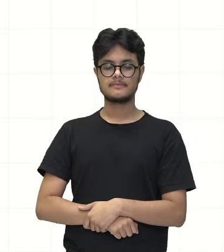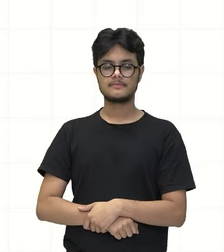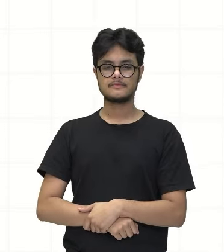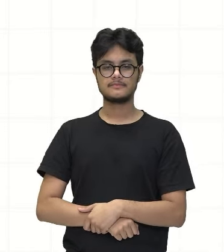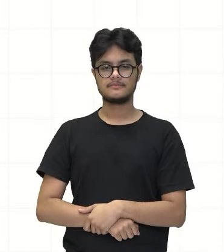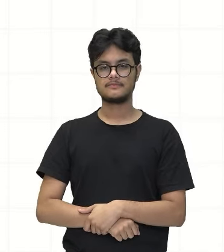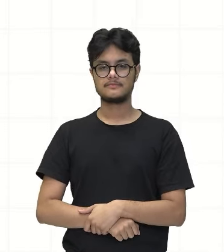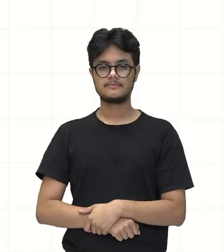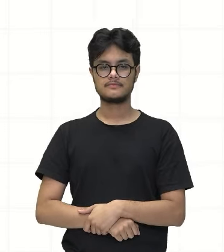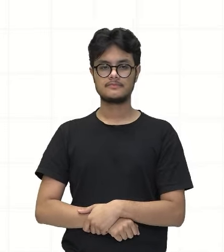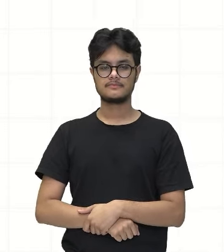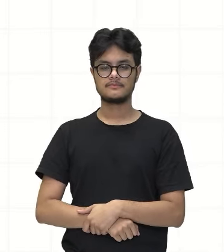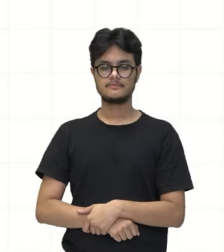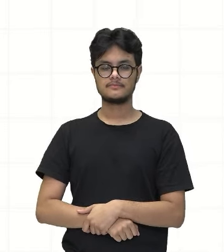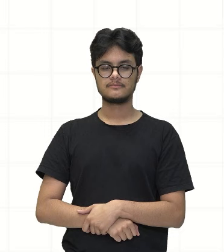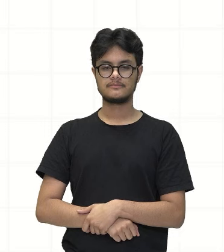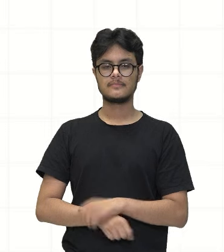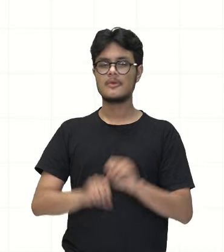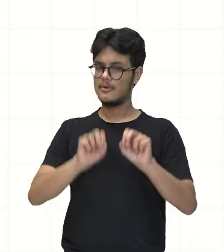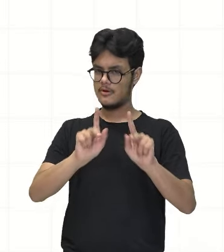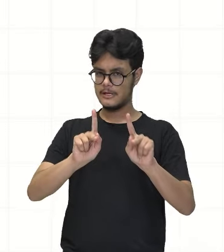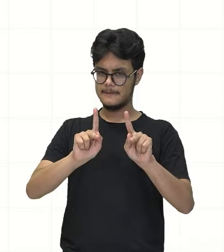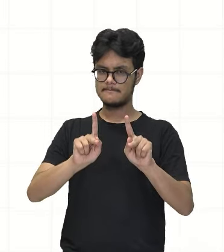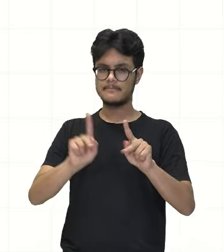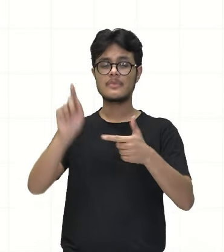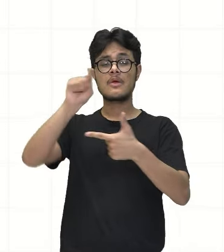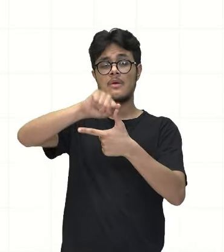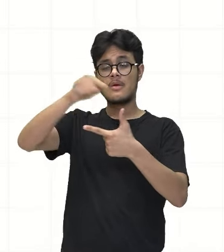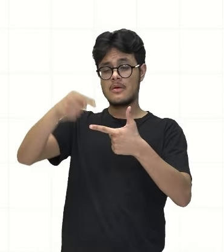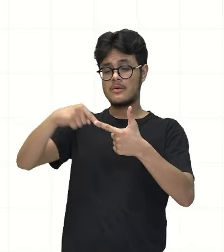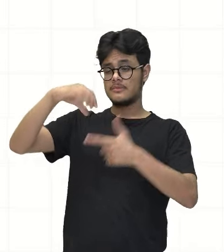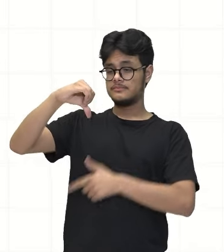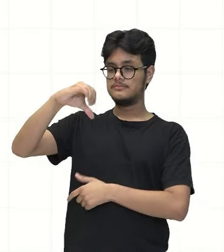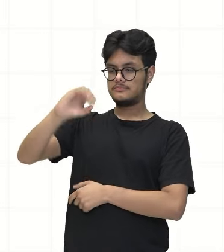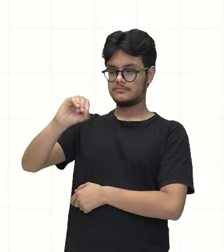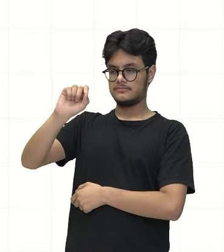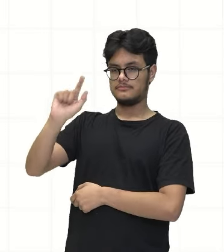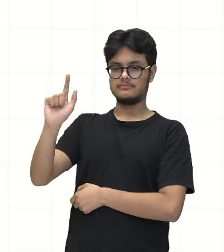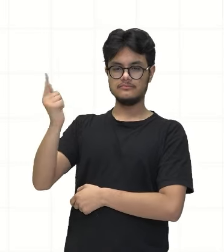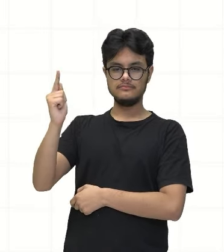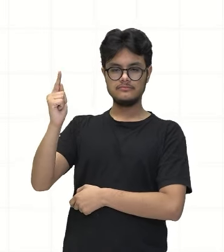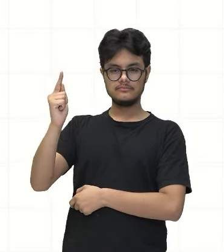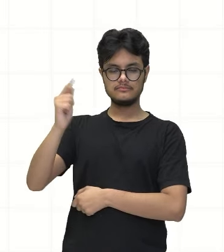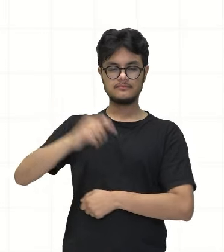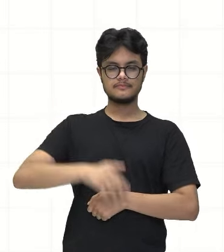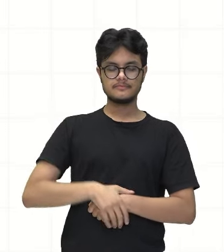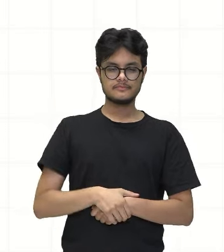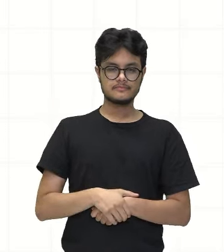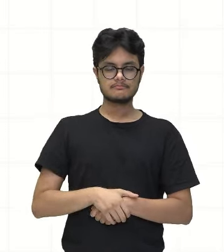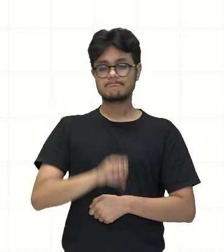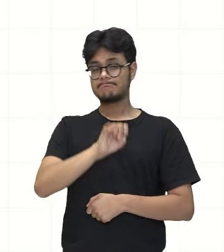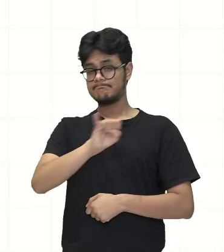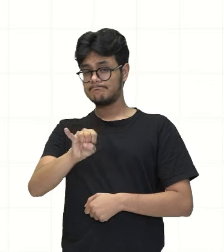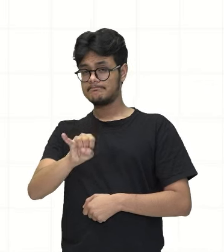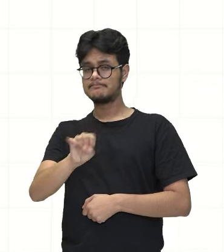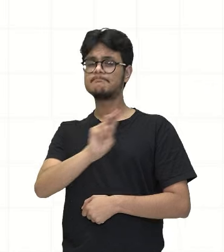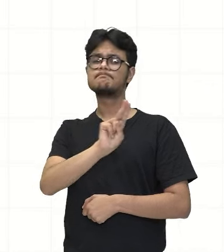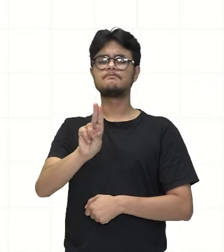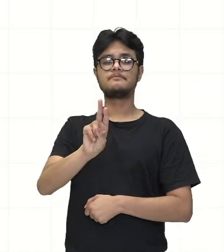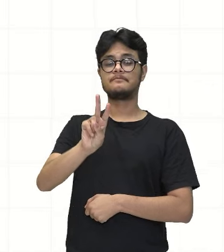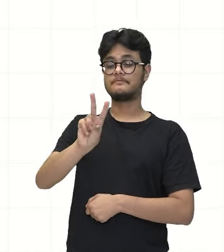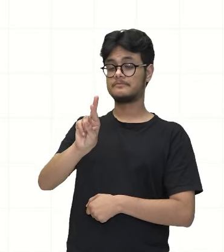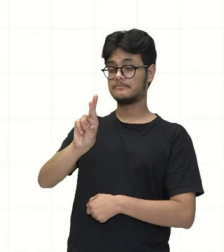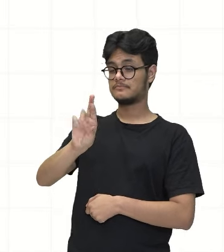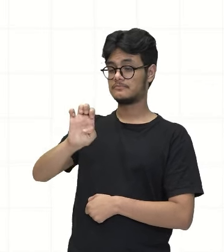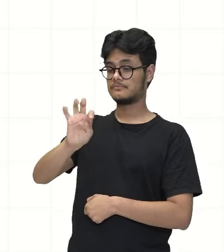a questão já diz que o triângulo é retângulo, por isso eu posso usar as relações. Então, para a gente recordar, as relações